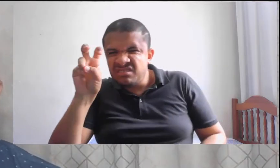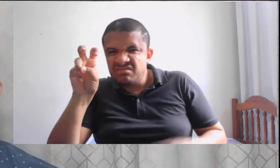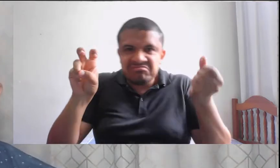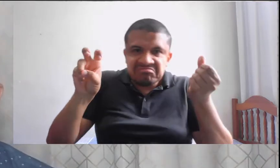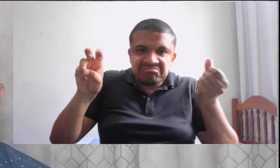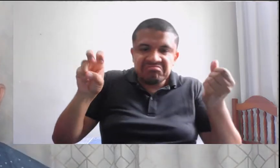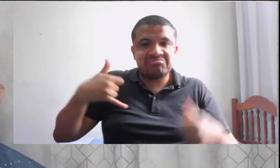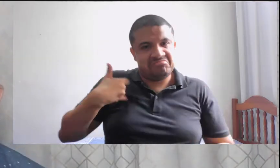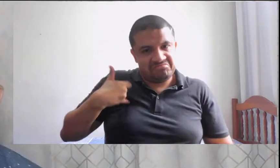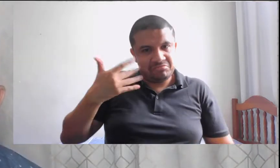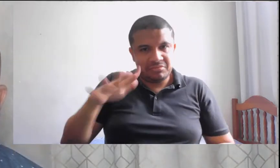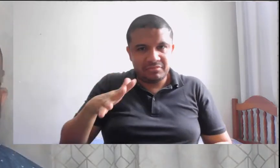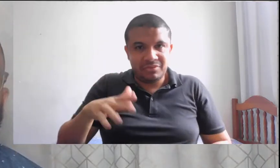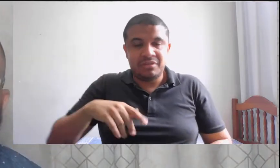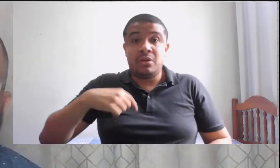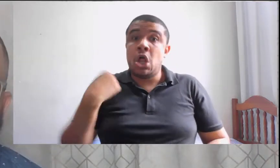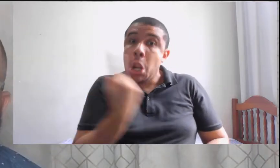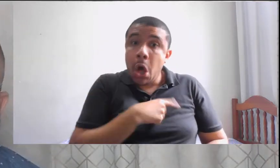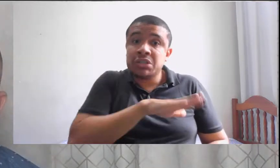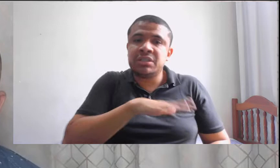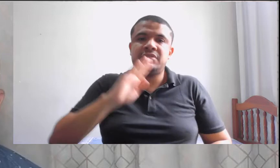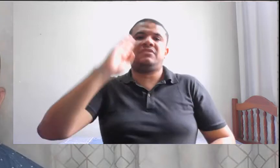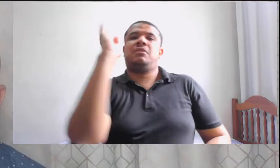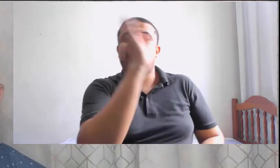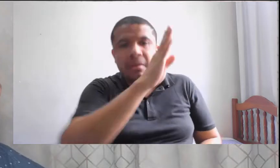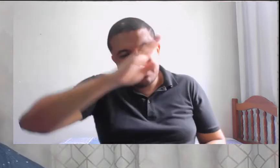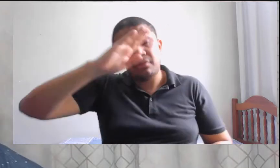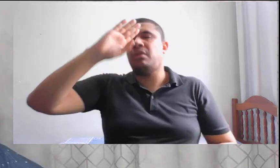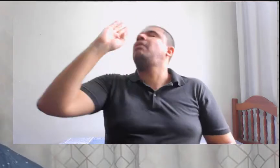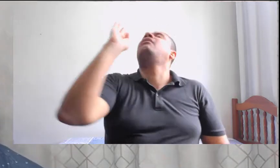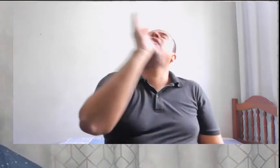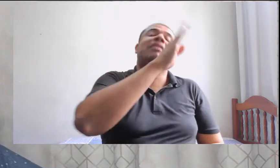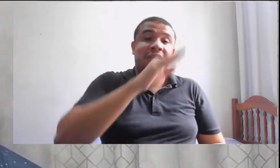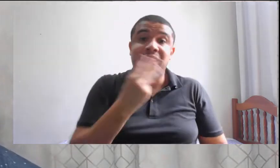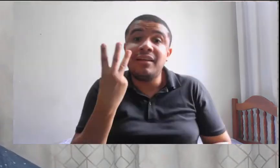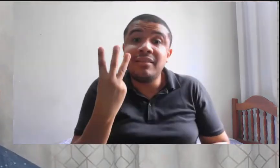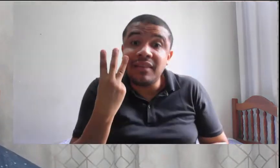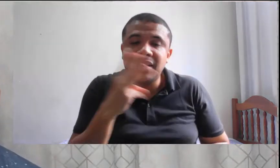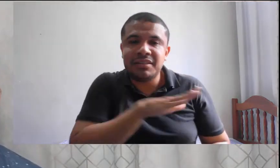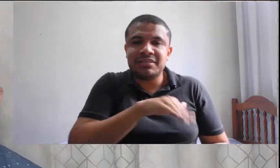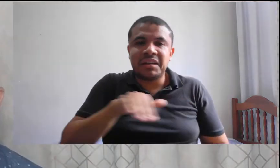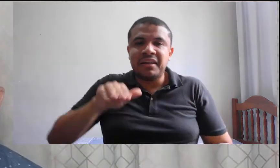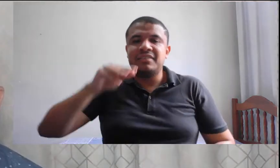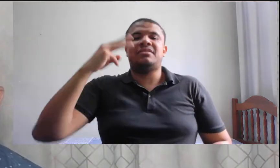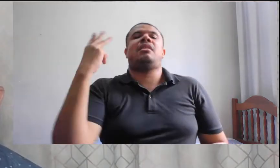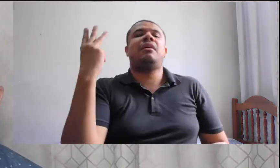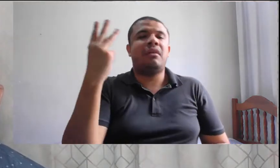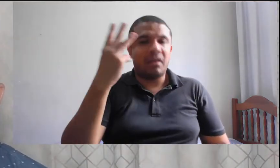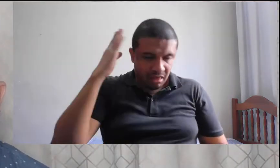E nós ficamos muito bêbados. As 3 crianças